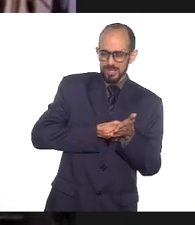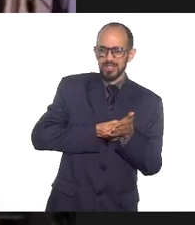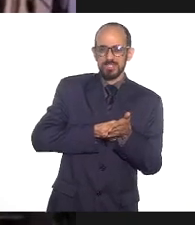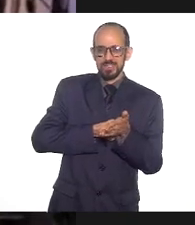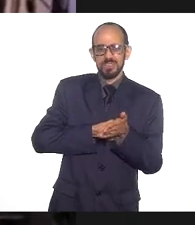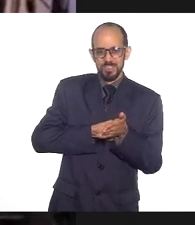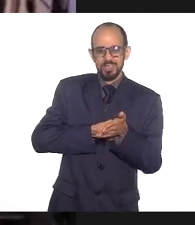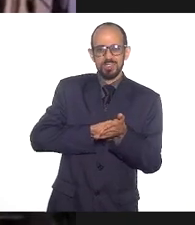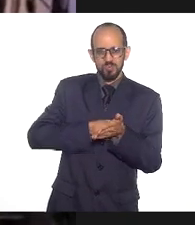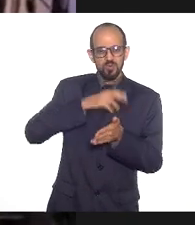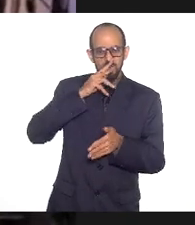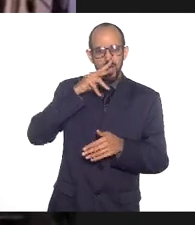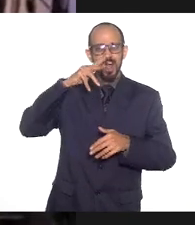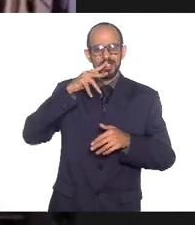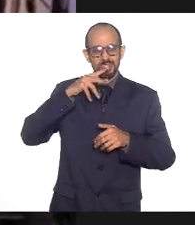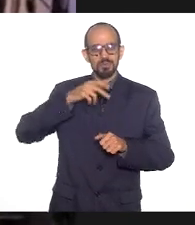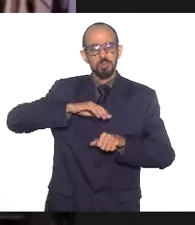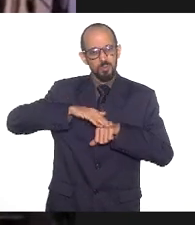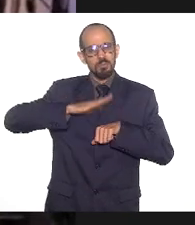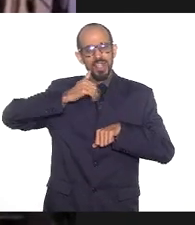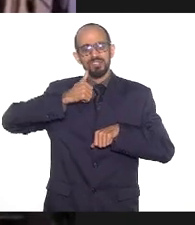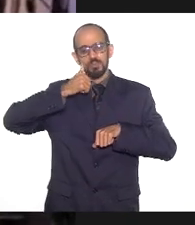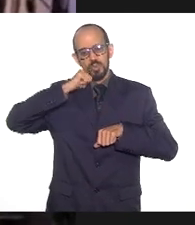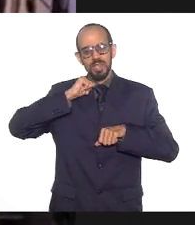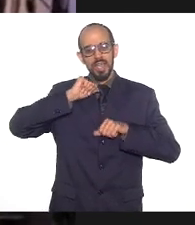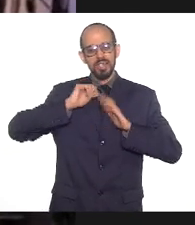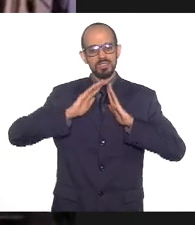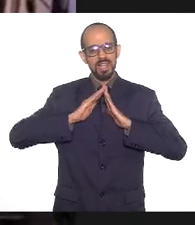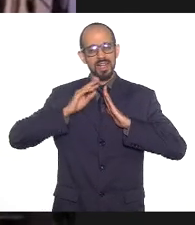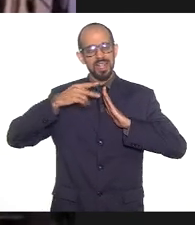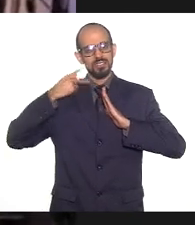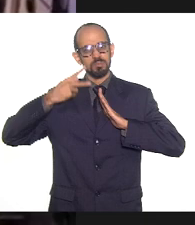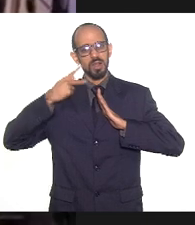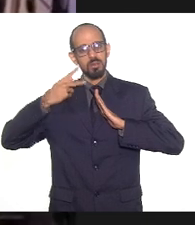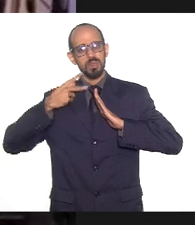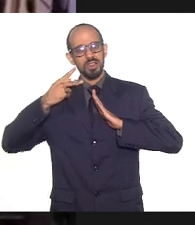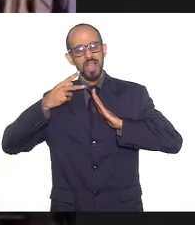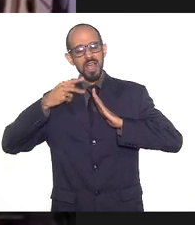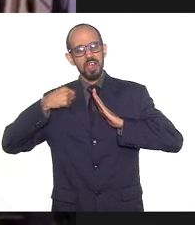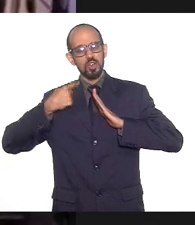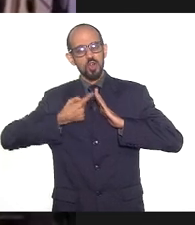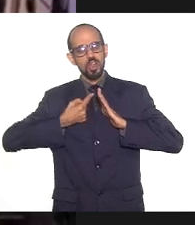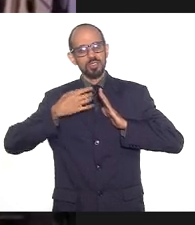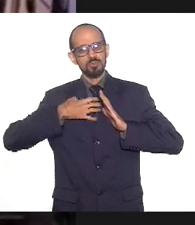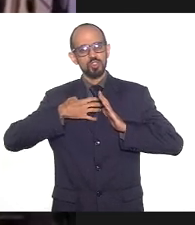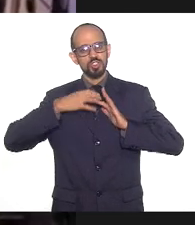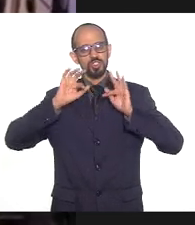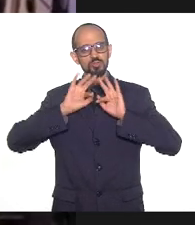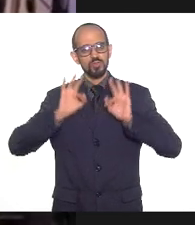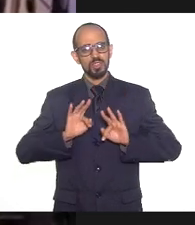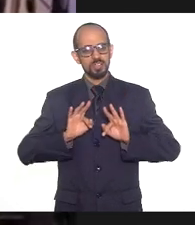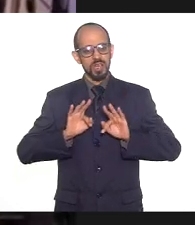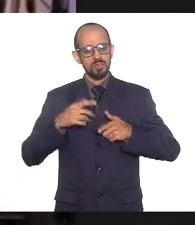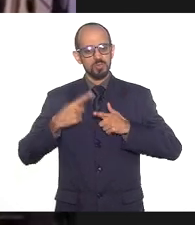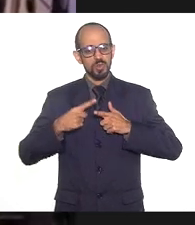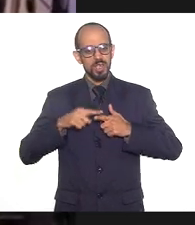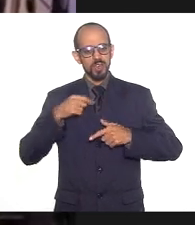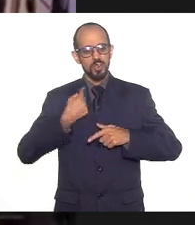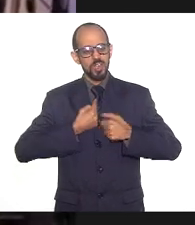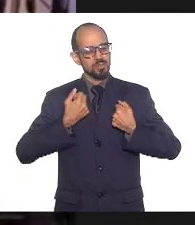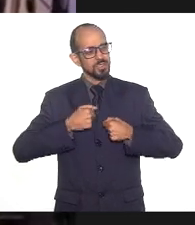luta por mais mulheres no Parlamento Ficamos muito feliz porque nós precisamos de homem